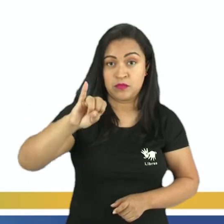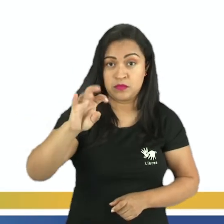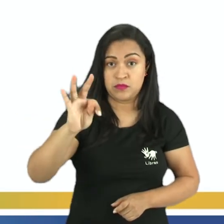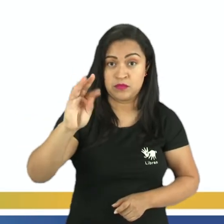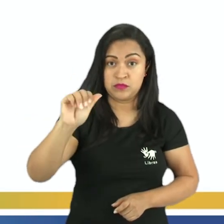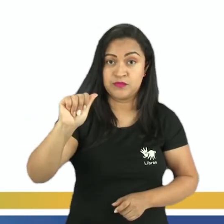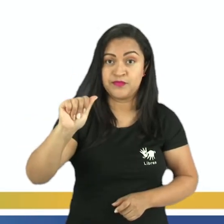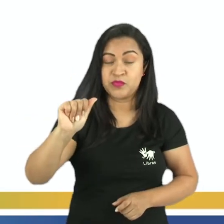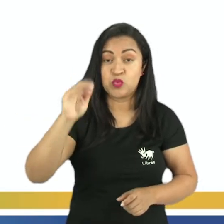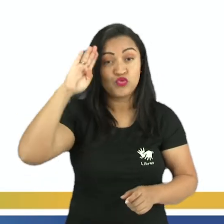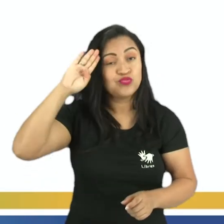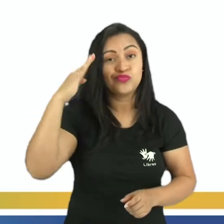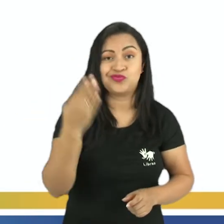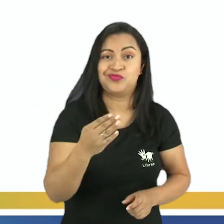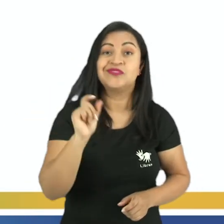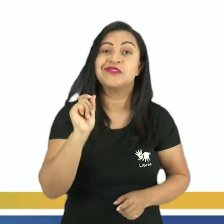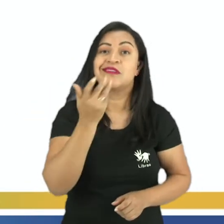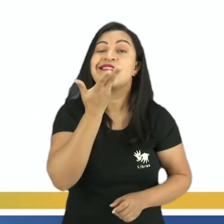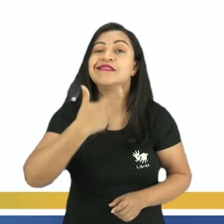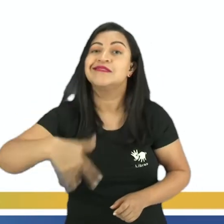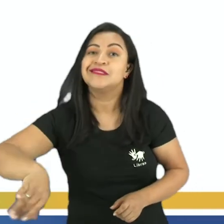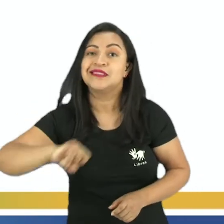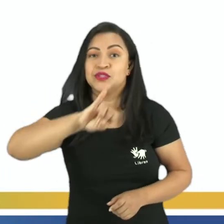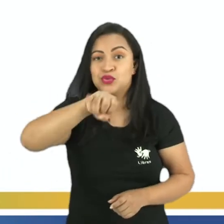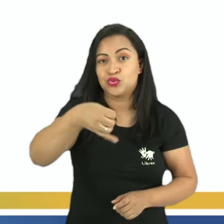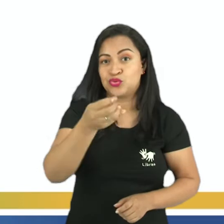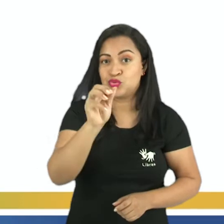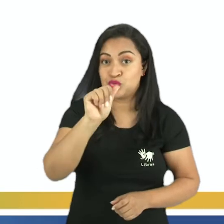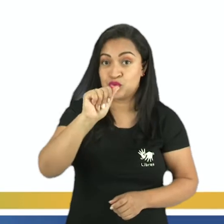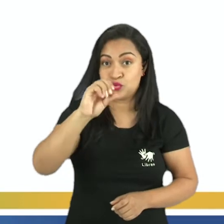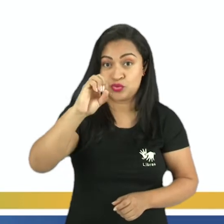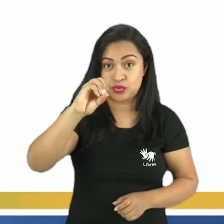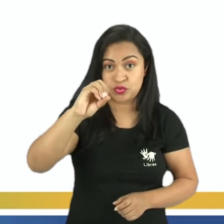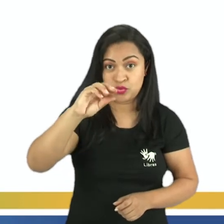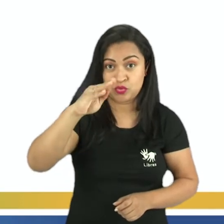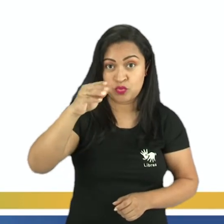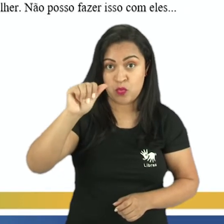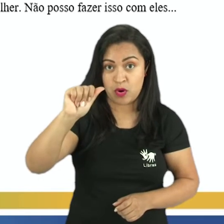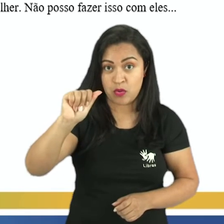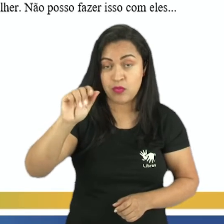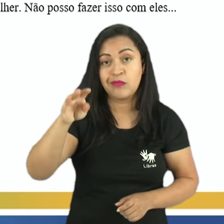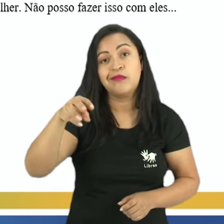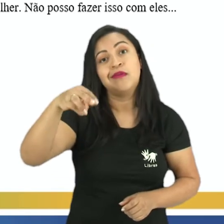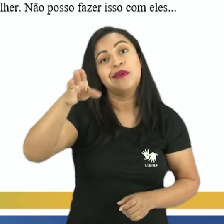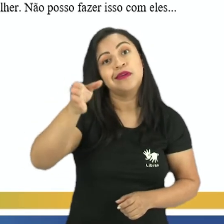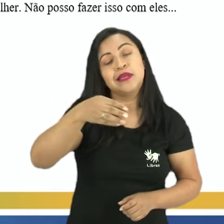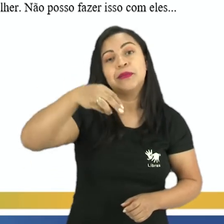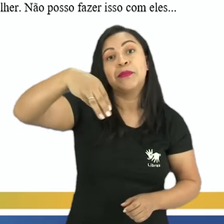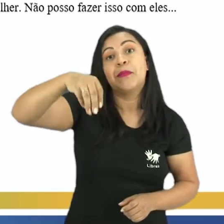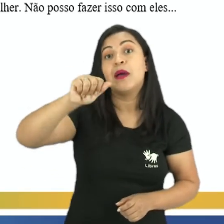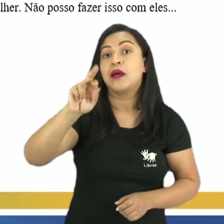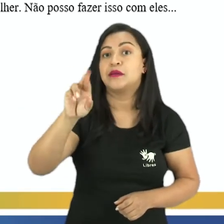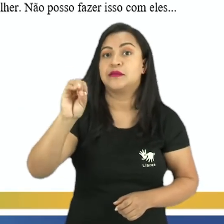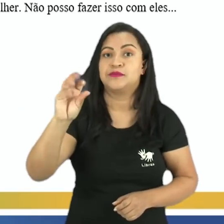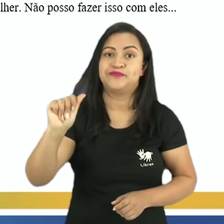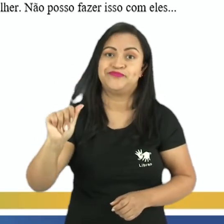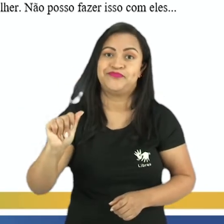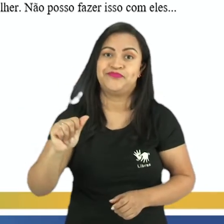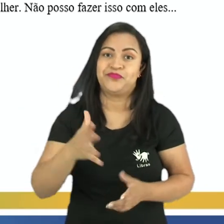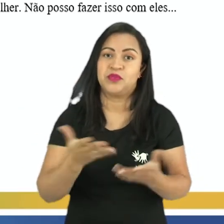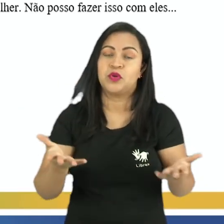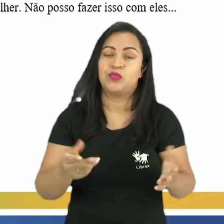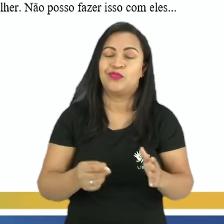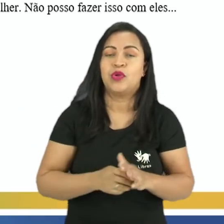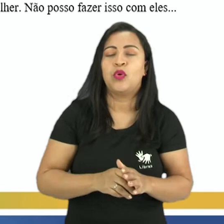são João e Maria, que entram depois da primeira cena, ok? Elementos do texto